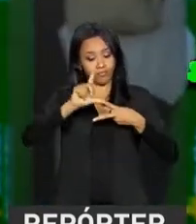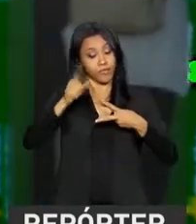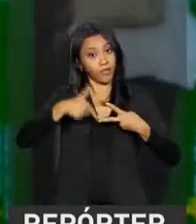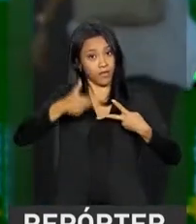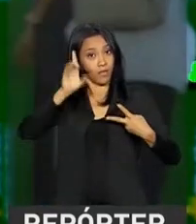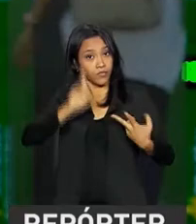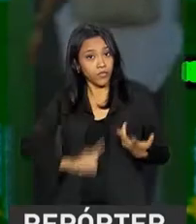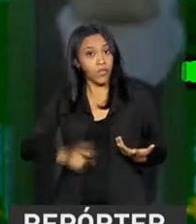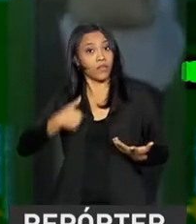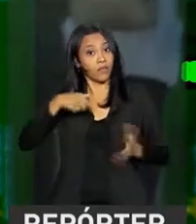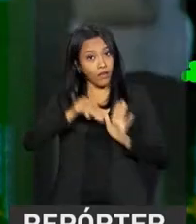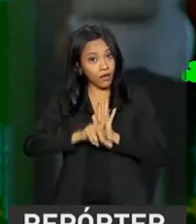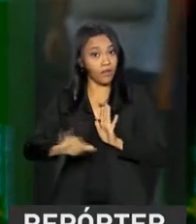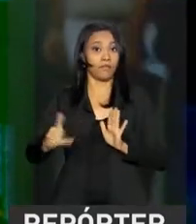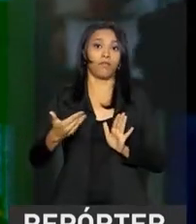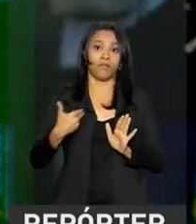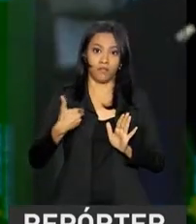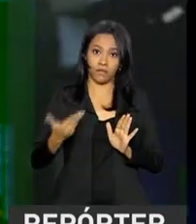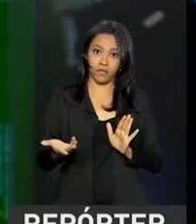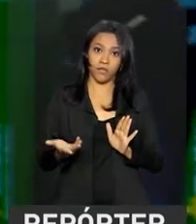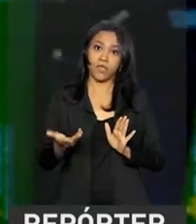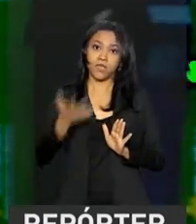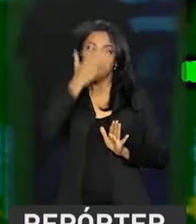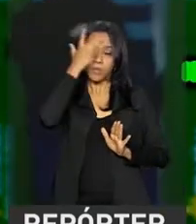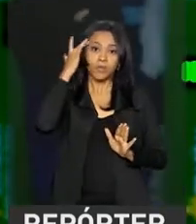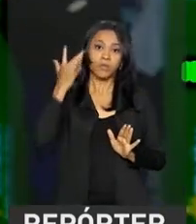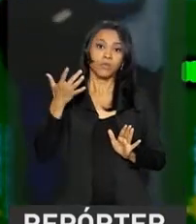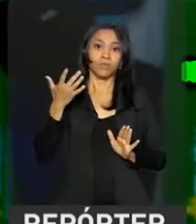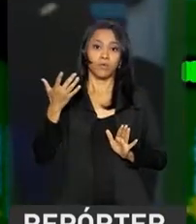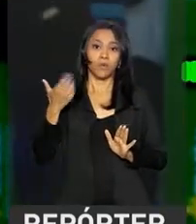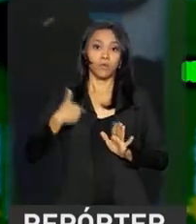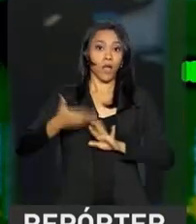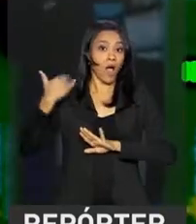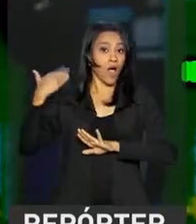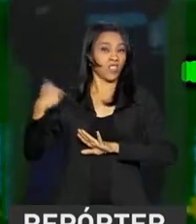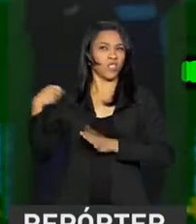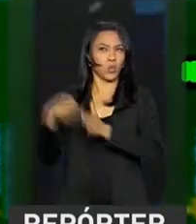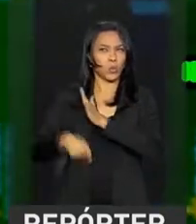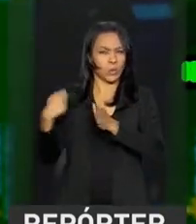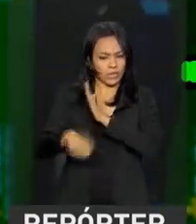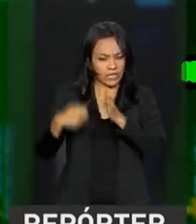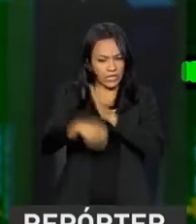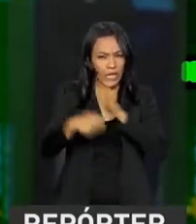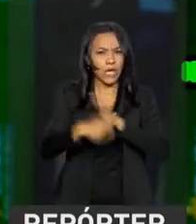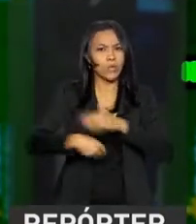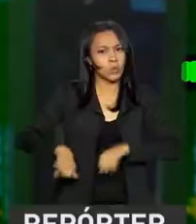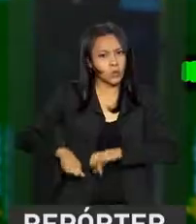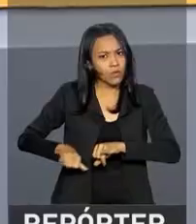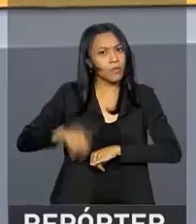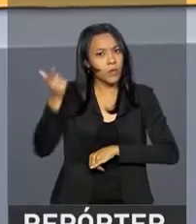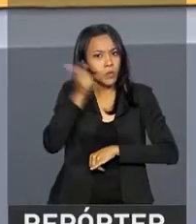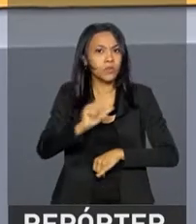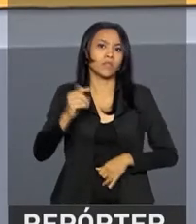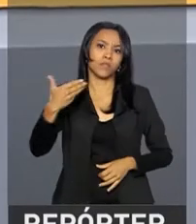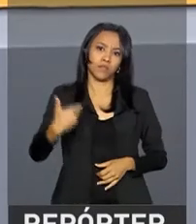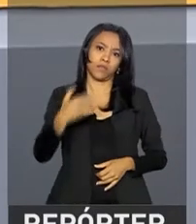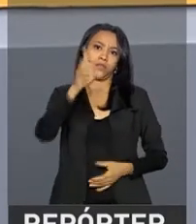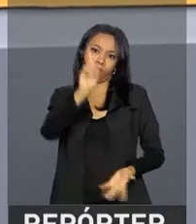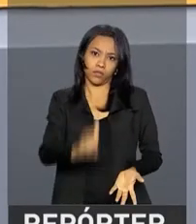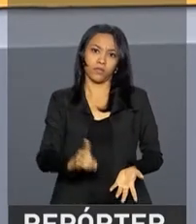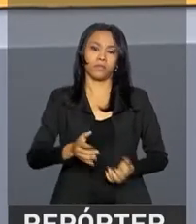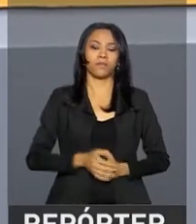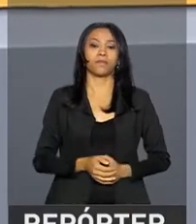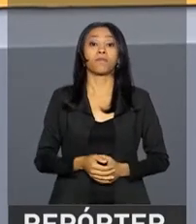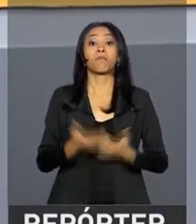é lei e pessoas que vieram antes de mim sofreram muito lutar muito por isso direito o